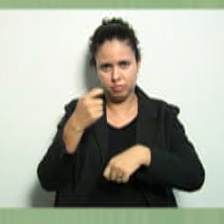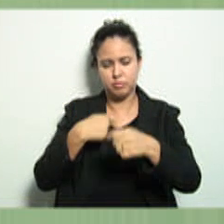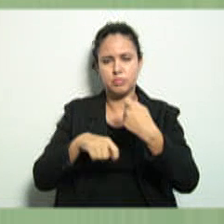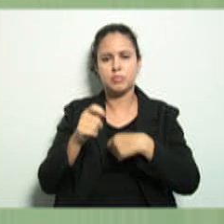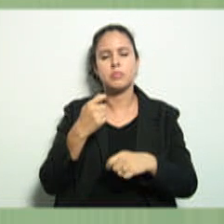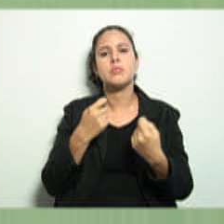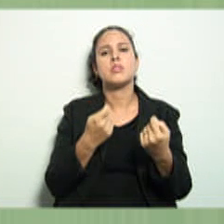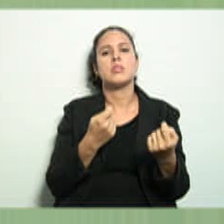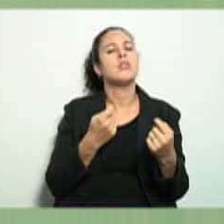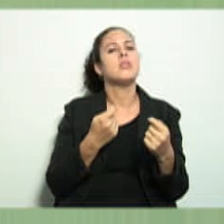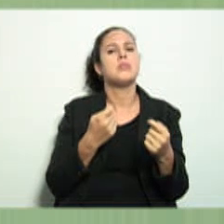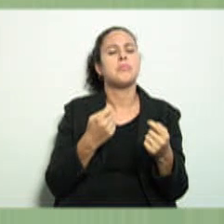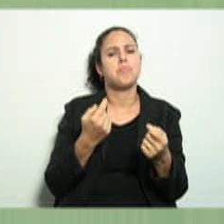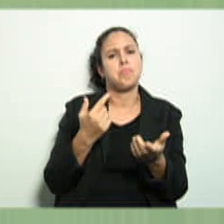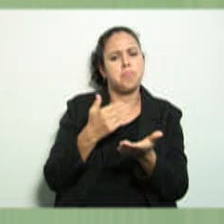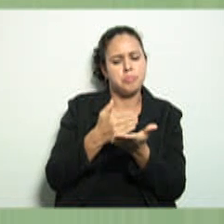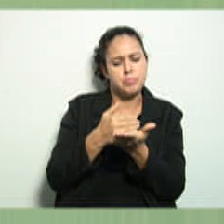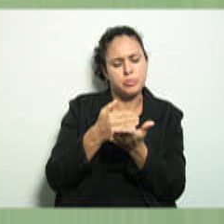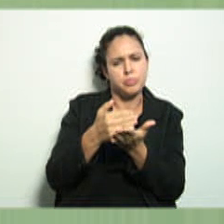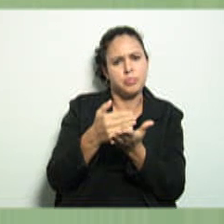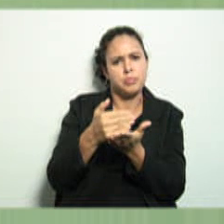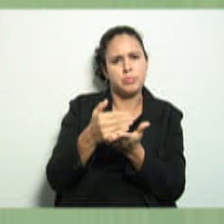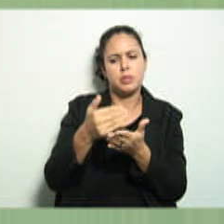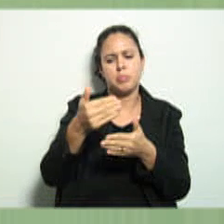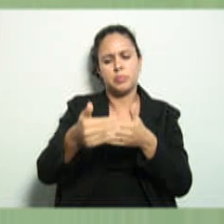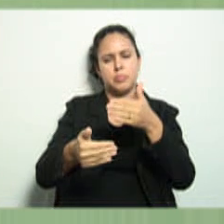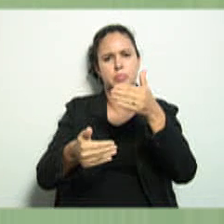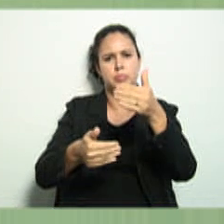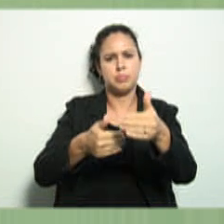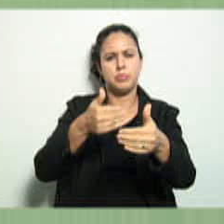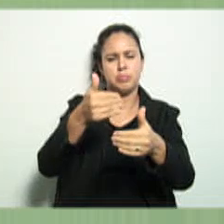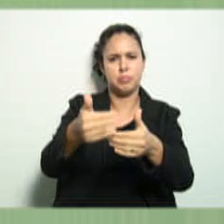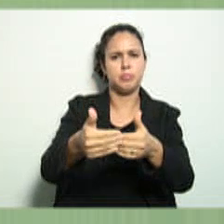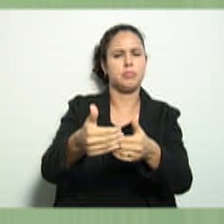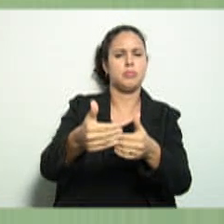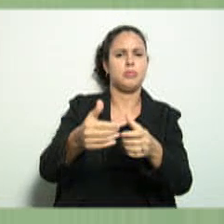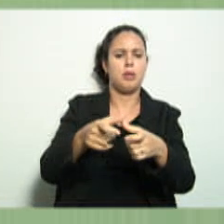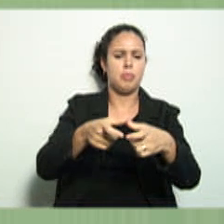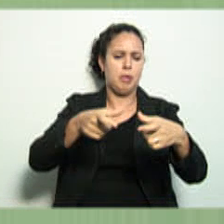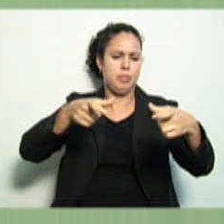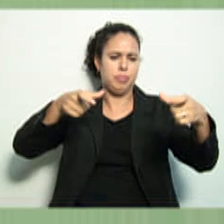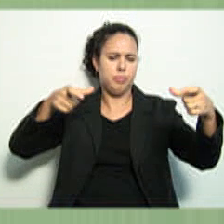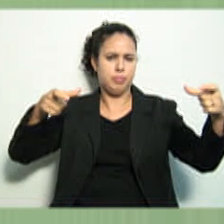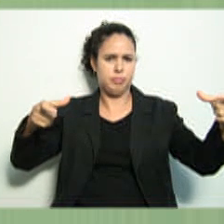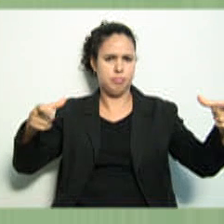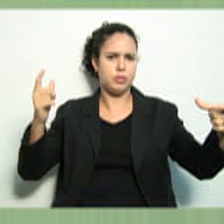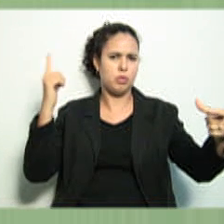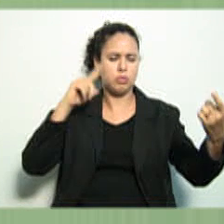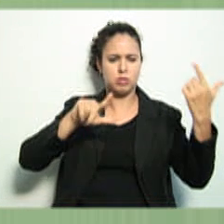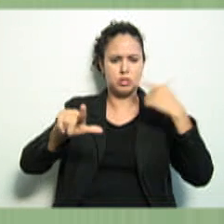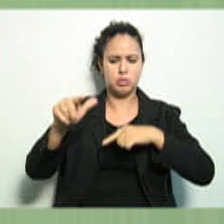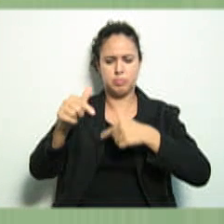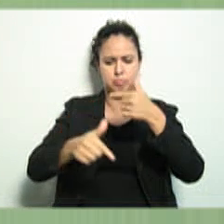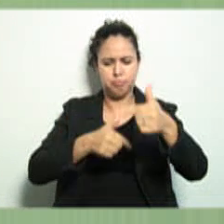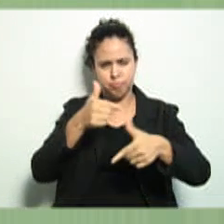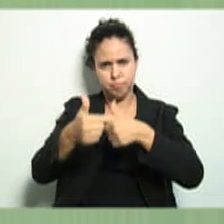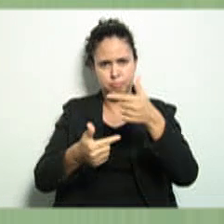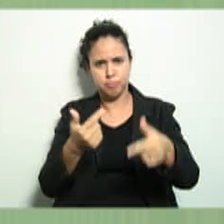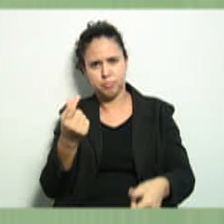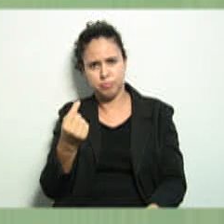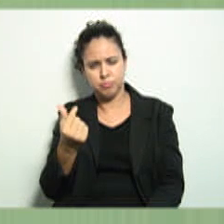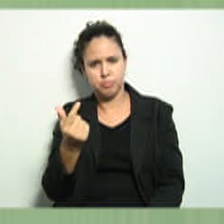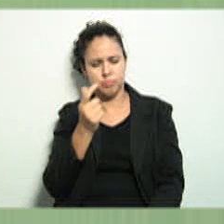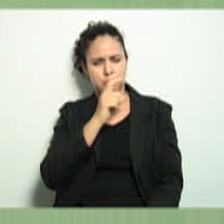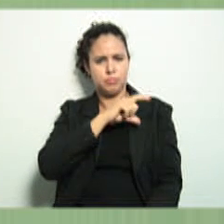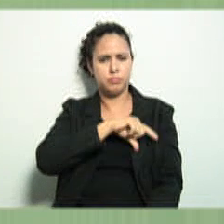exportadoras, vêm se desenvolvendo de forma bastante significativa, gerando emprego e renda? Então, a gente